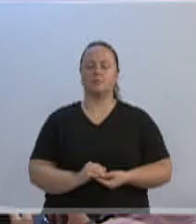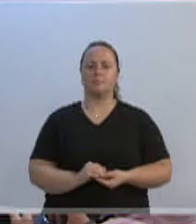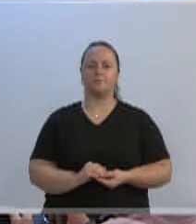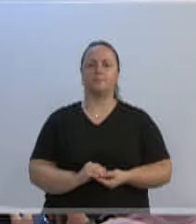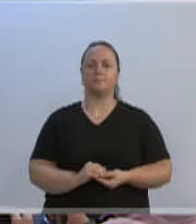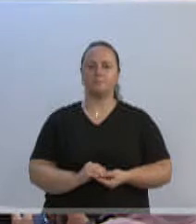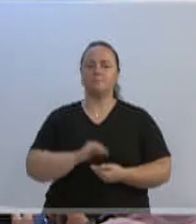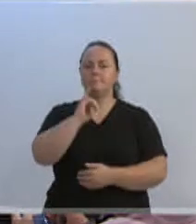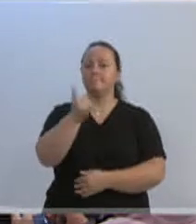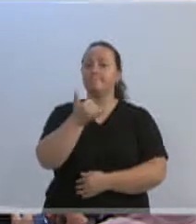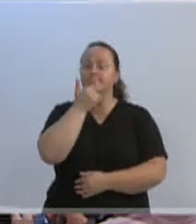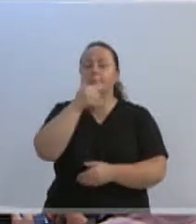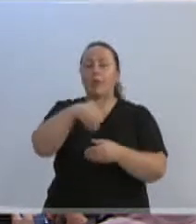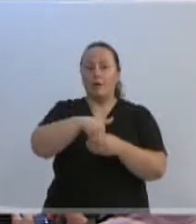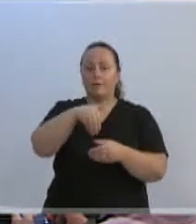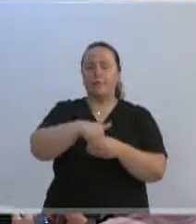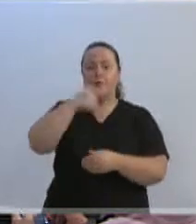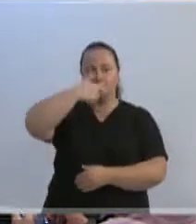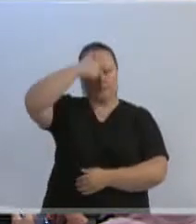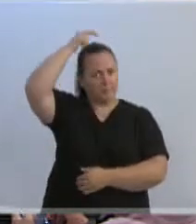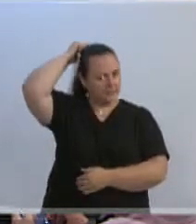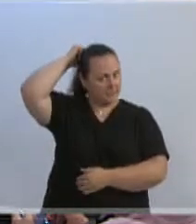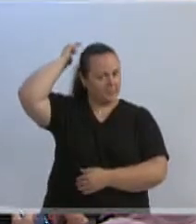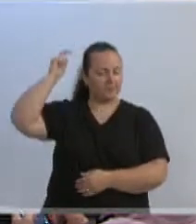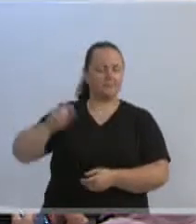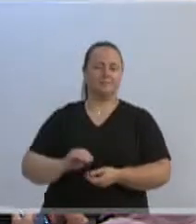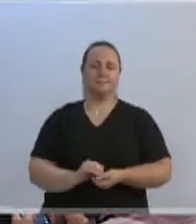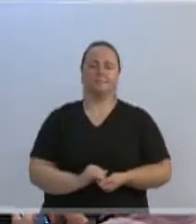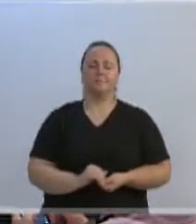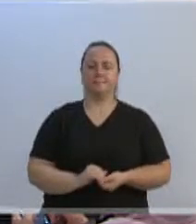justificativa de voto pelo vereador adriano pereira